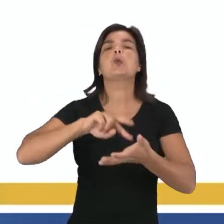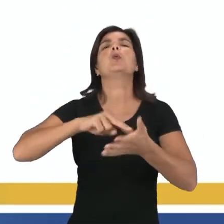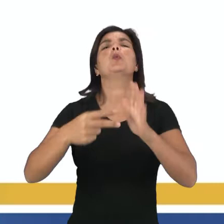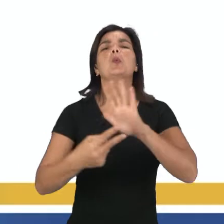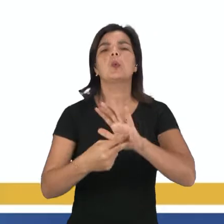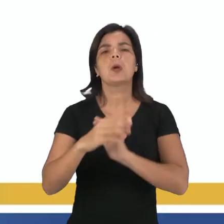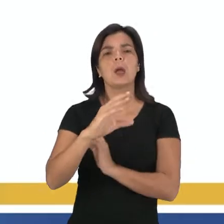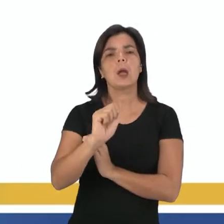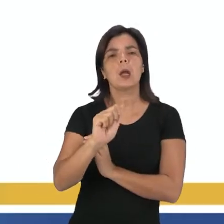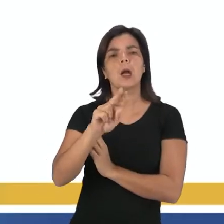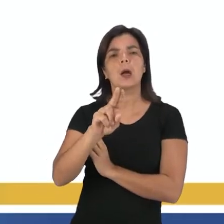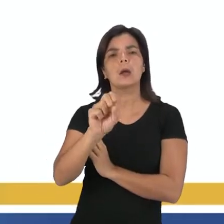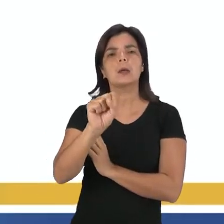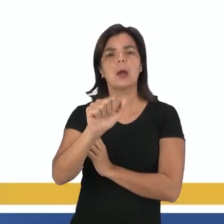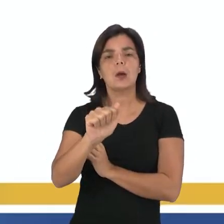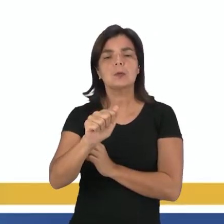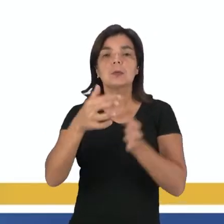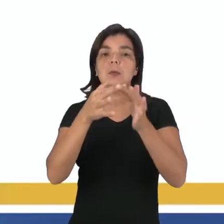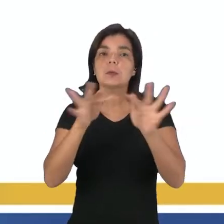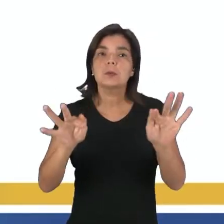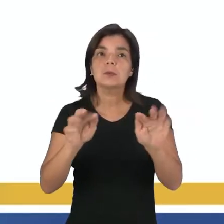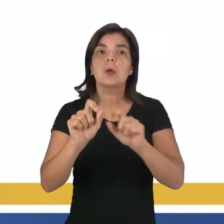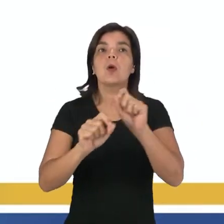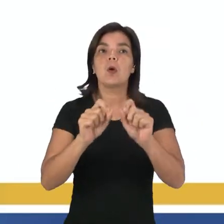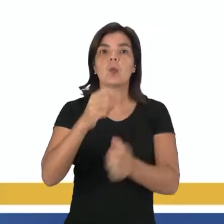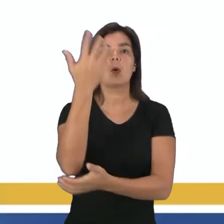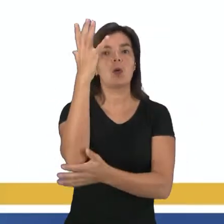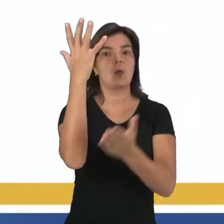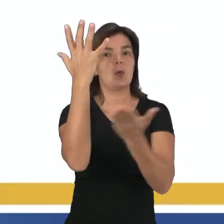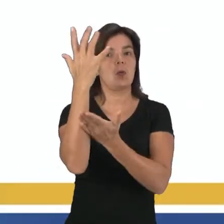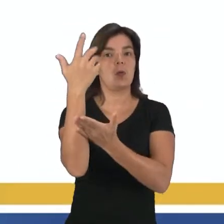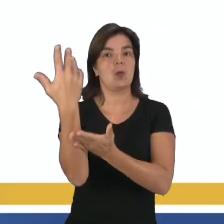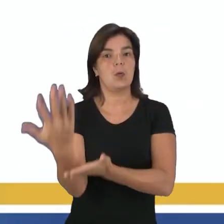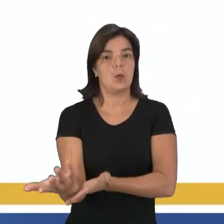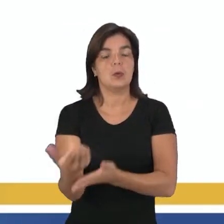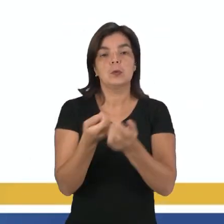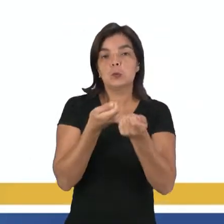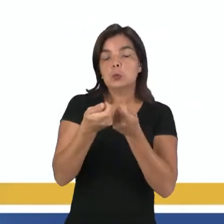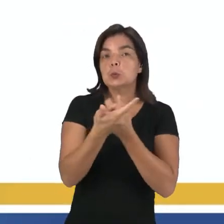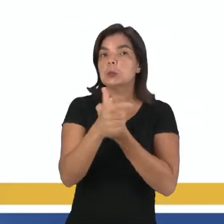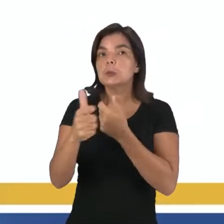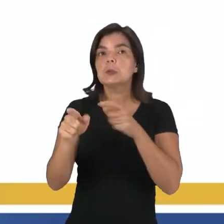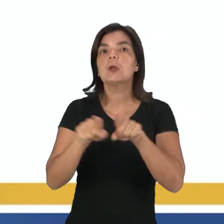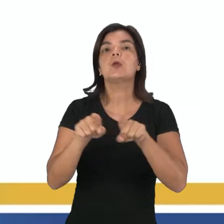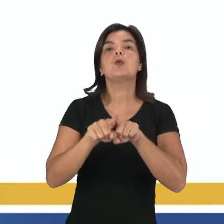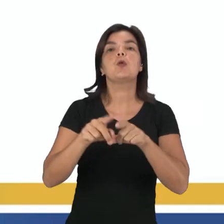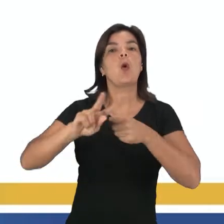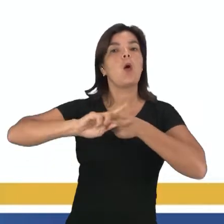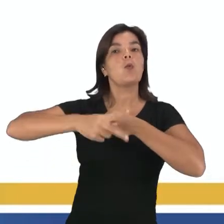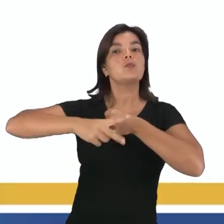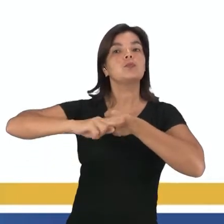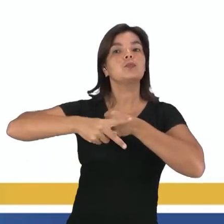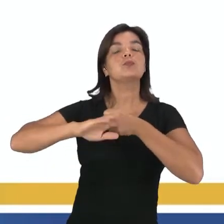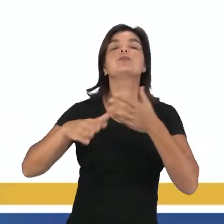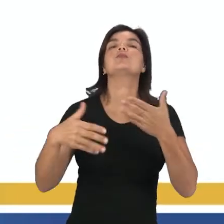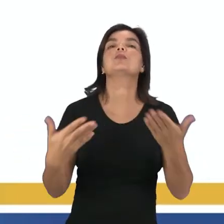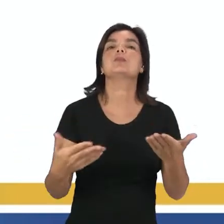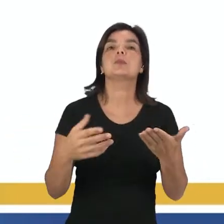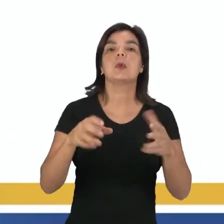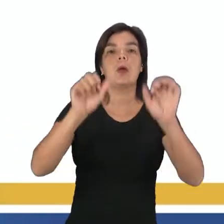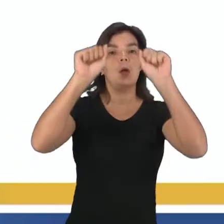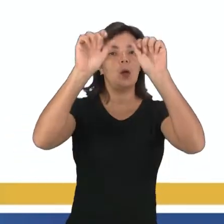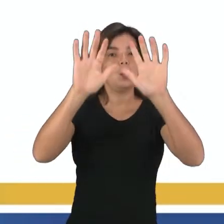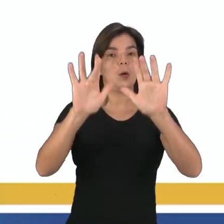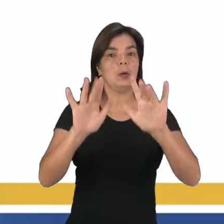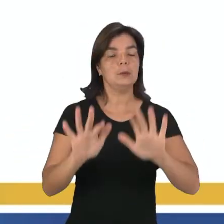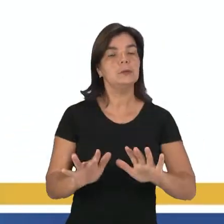é a causa dentro dessa frase? É o desmatamento sem controle. E qual é o efeito do desmatamento sem